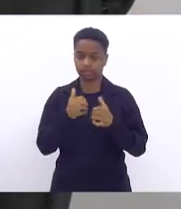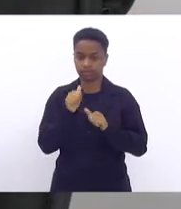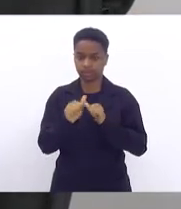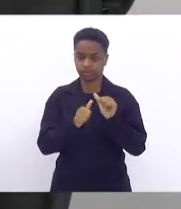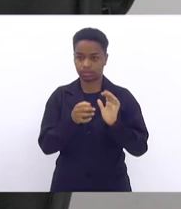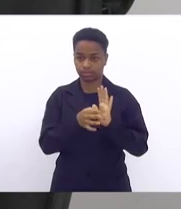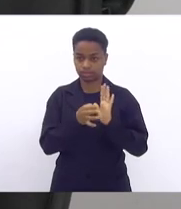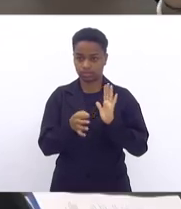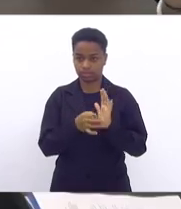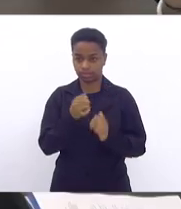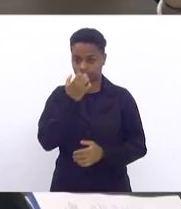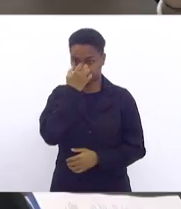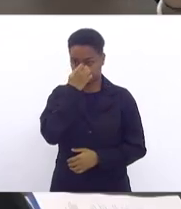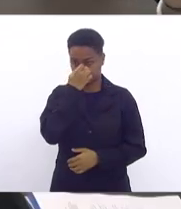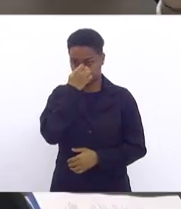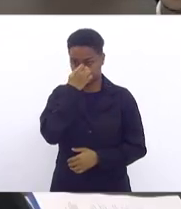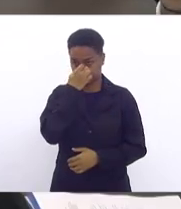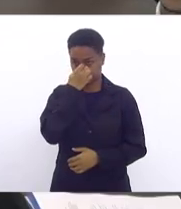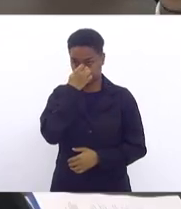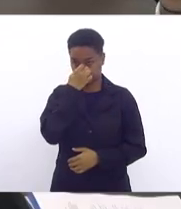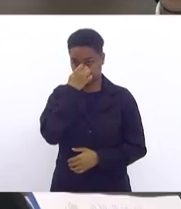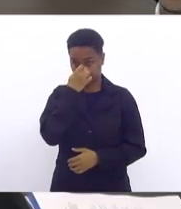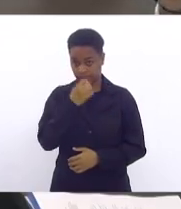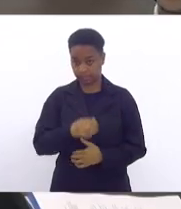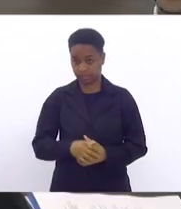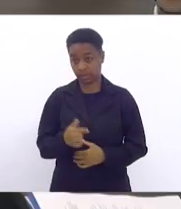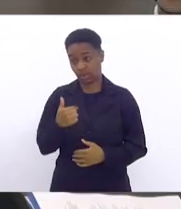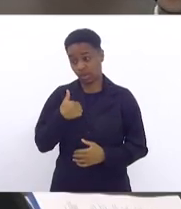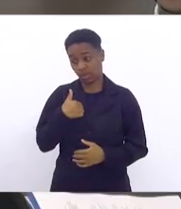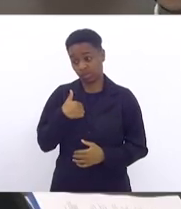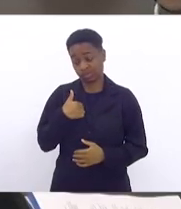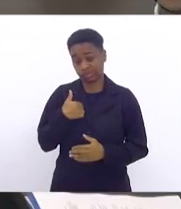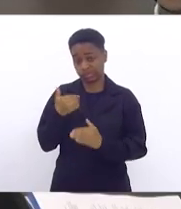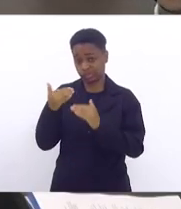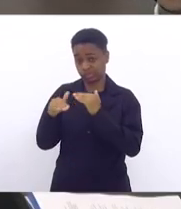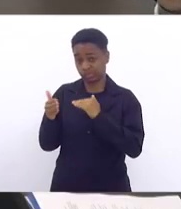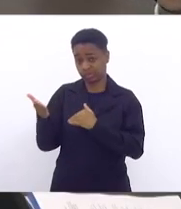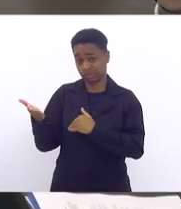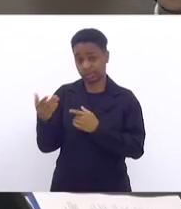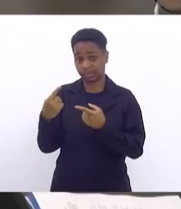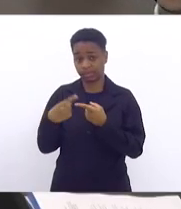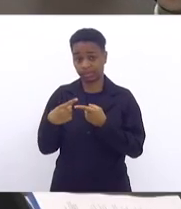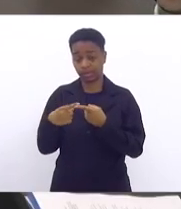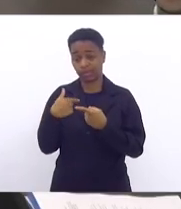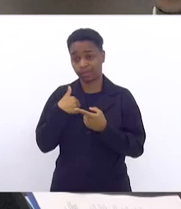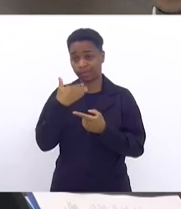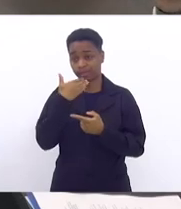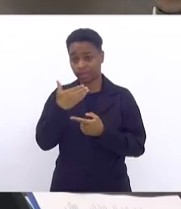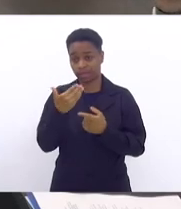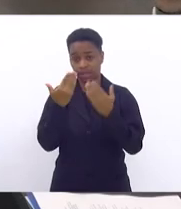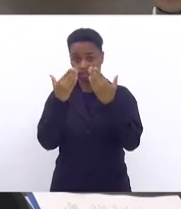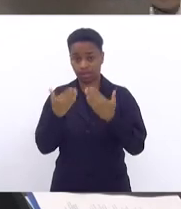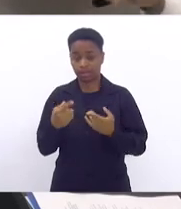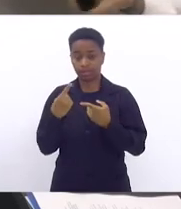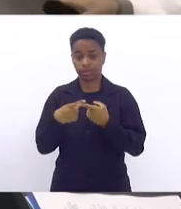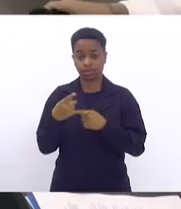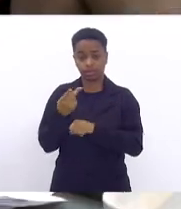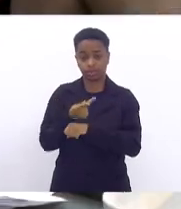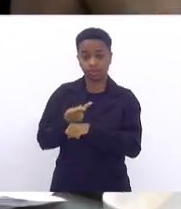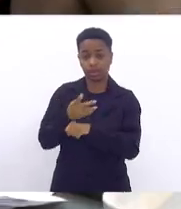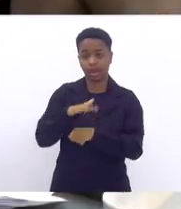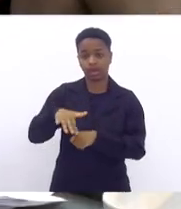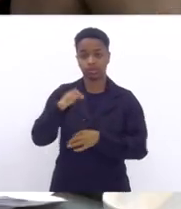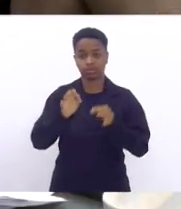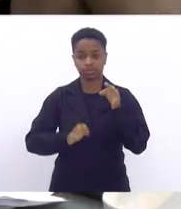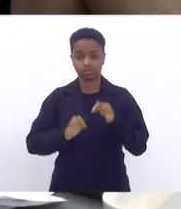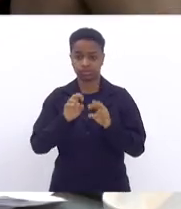doutor. Eu ia discordar de Vossa Excelência, mas eu preferi pedir vista para buscar as decisões judiciais